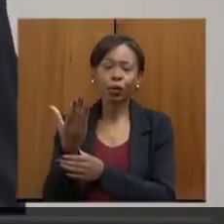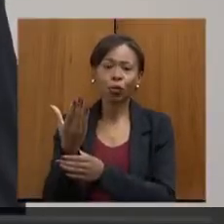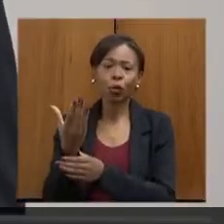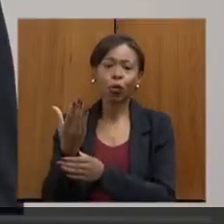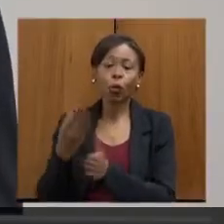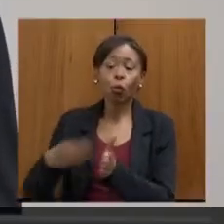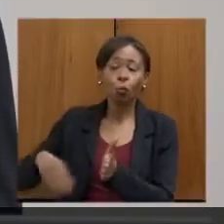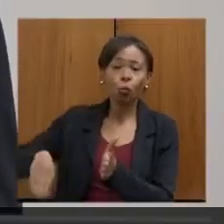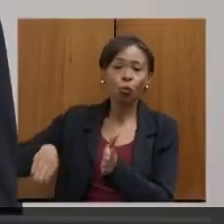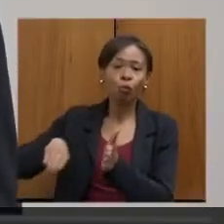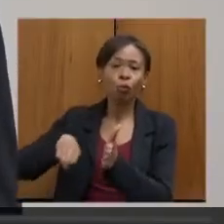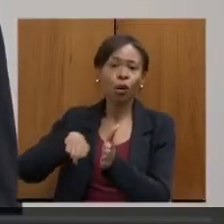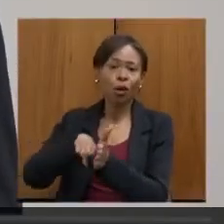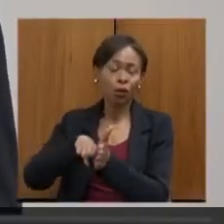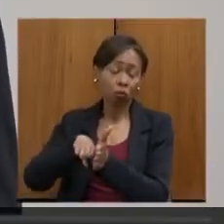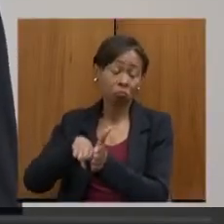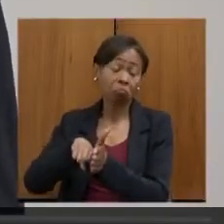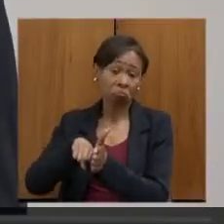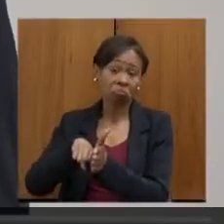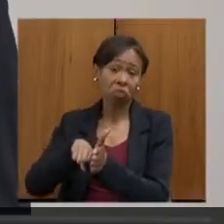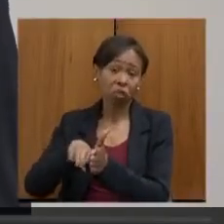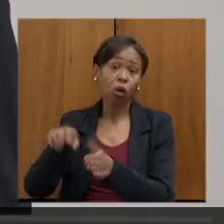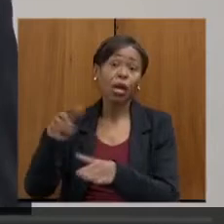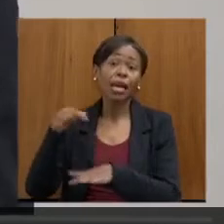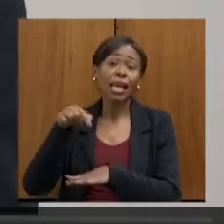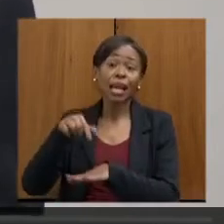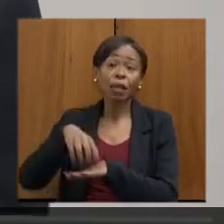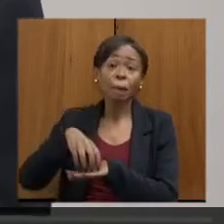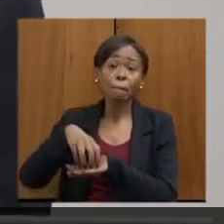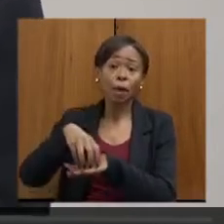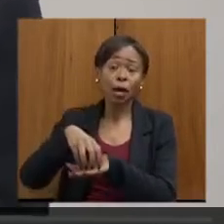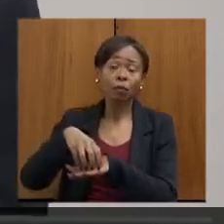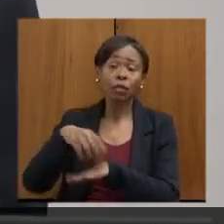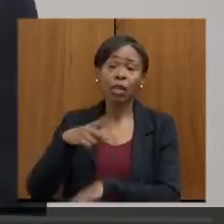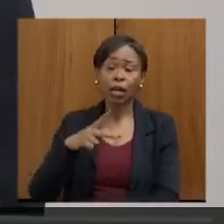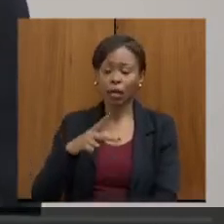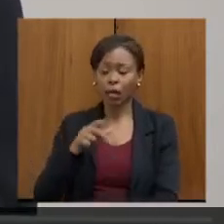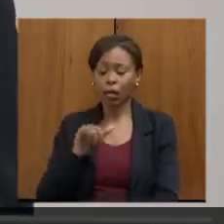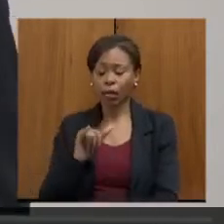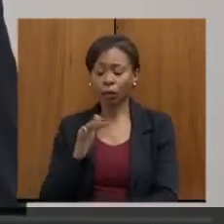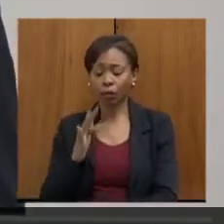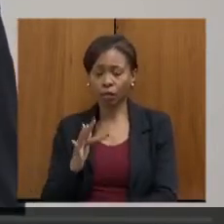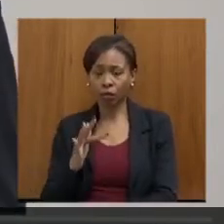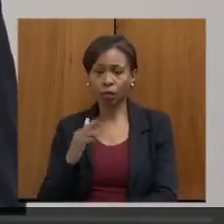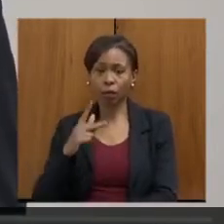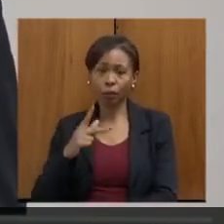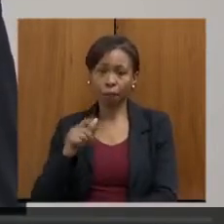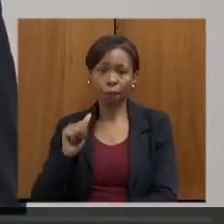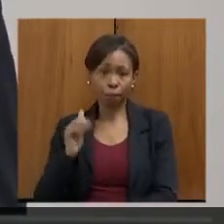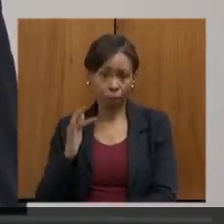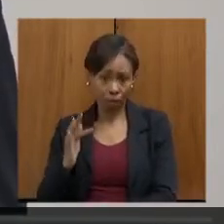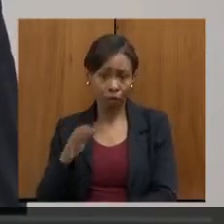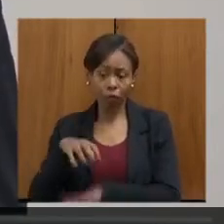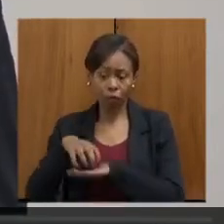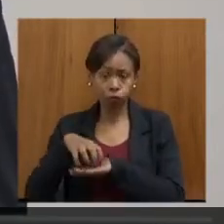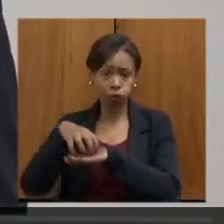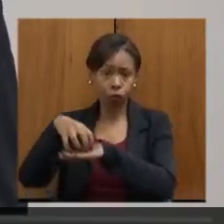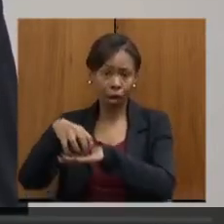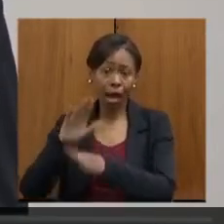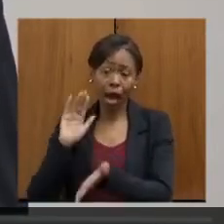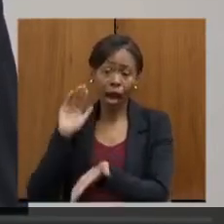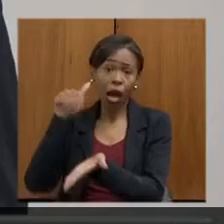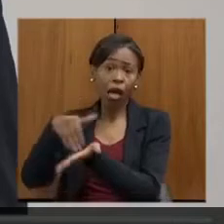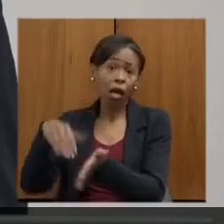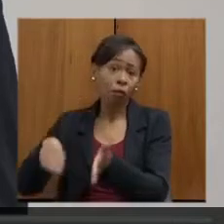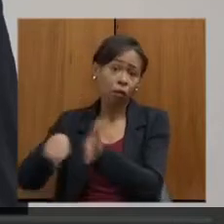poderia perfeitamente essa carga da pif paf ir até lá então é realmente uma